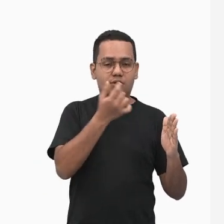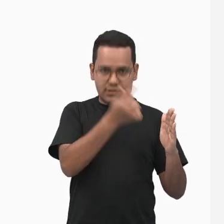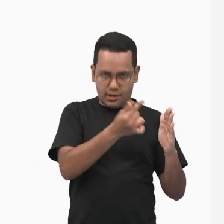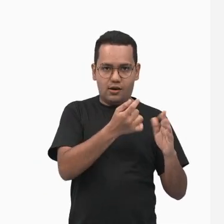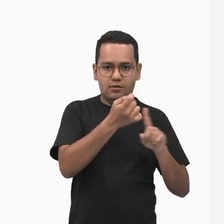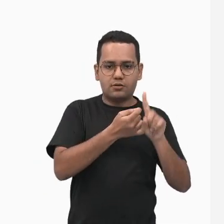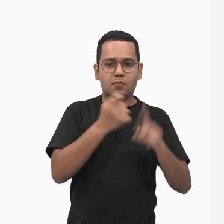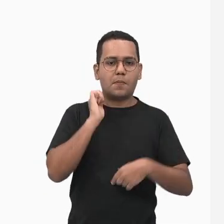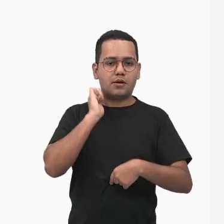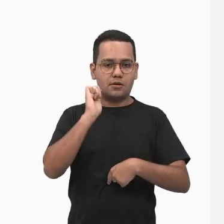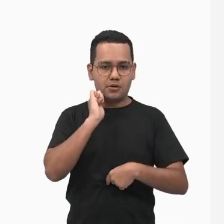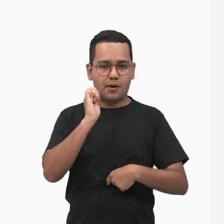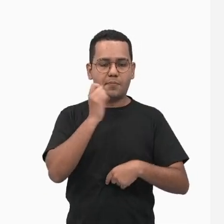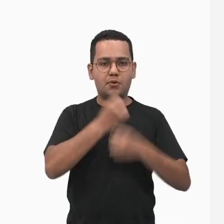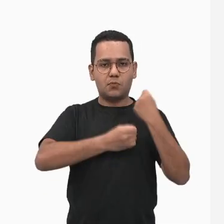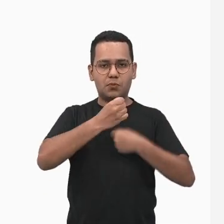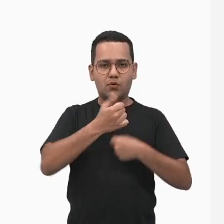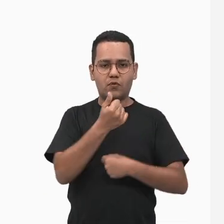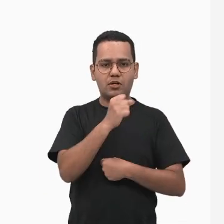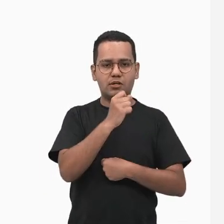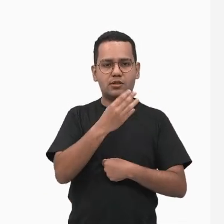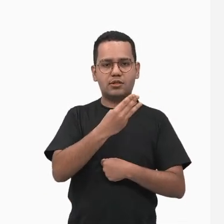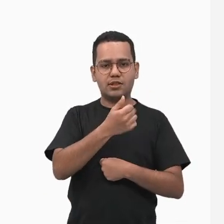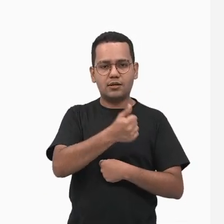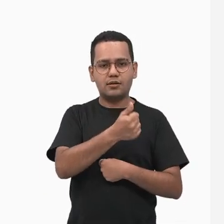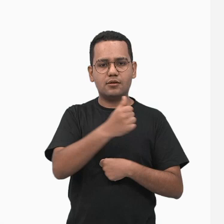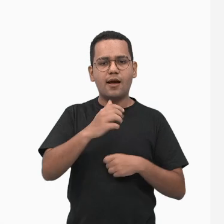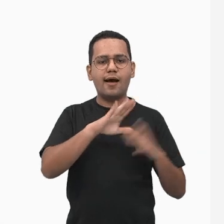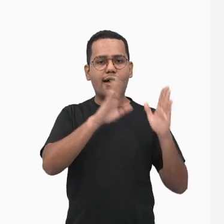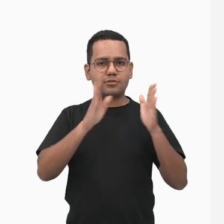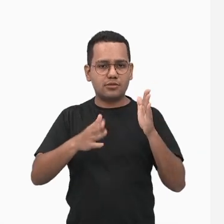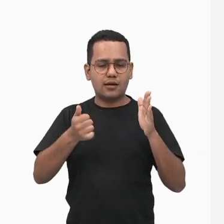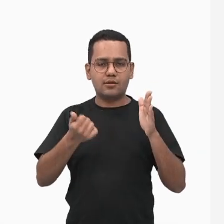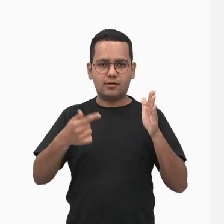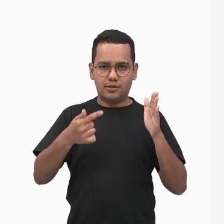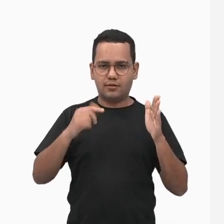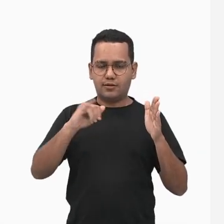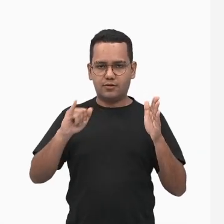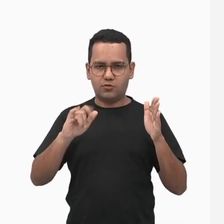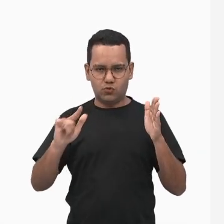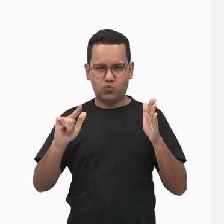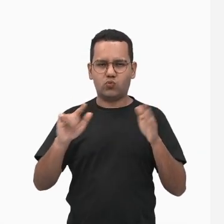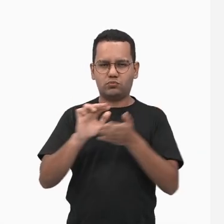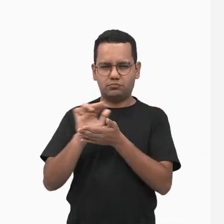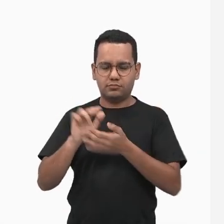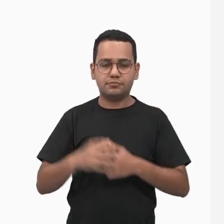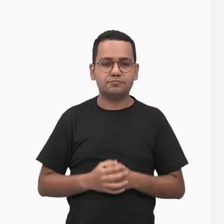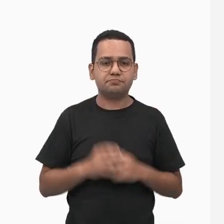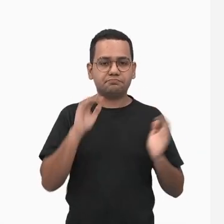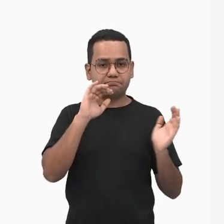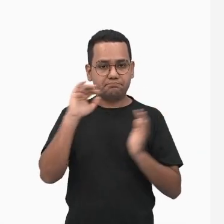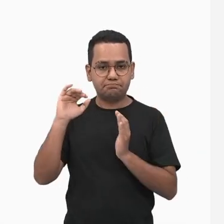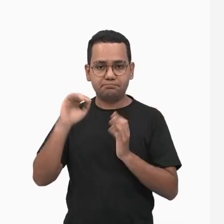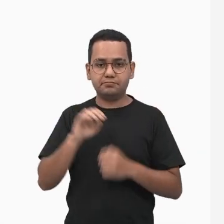mesmo ano. E aí nós vamos então agora ter a regência trina permanente, que vai de